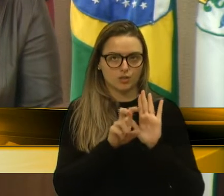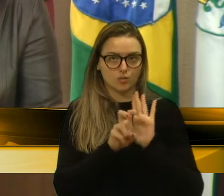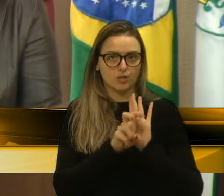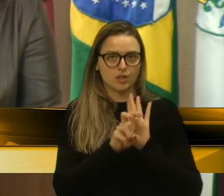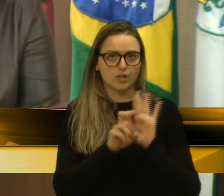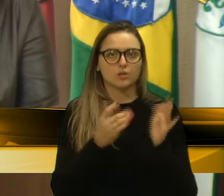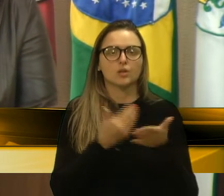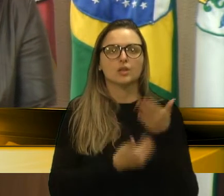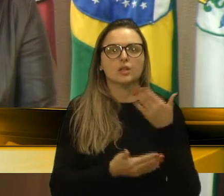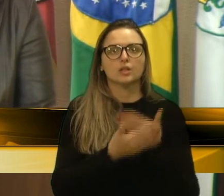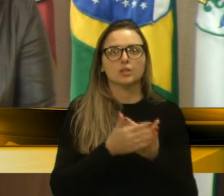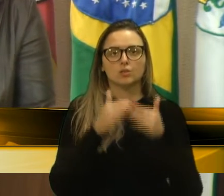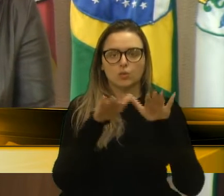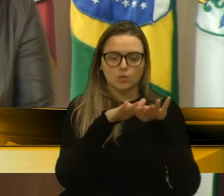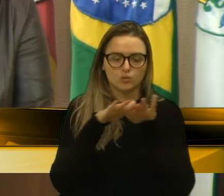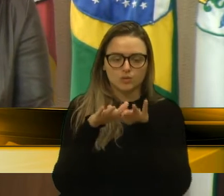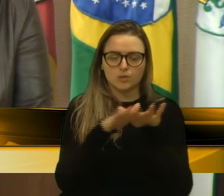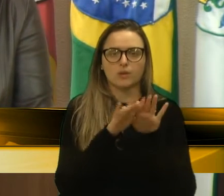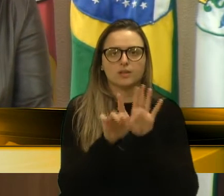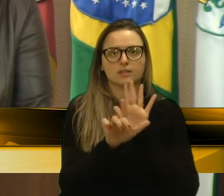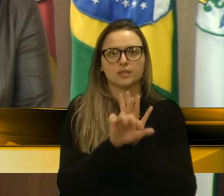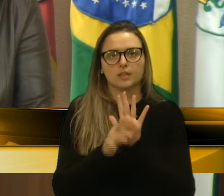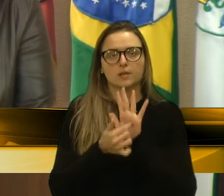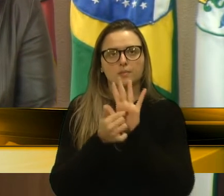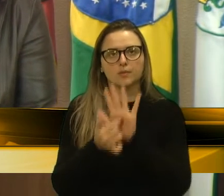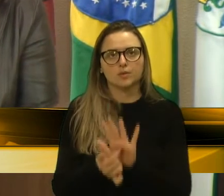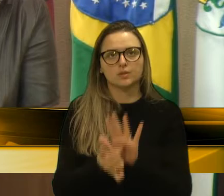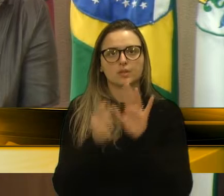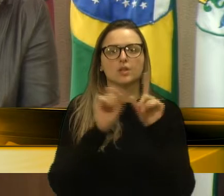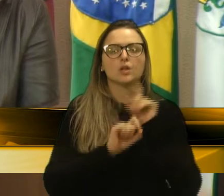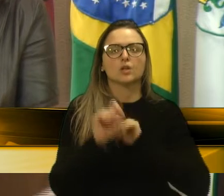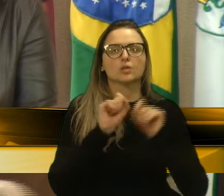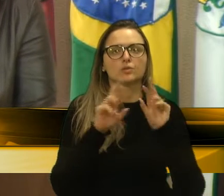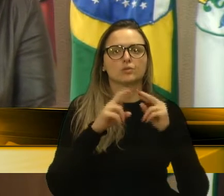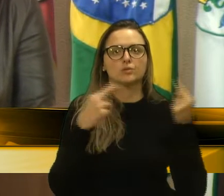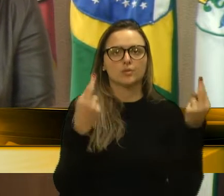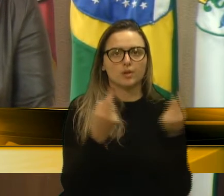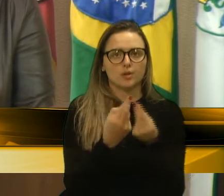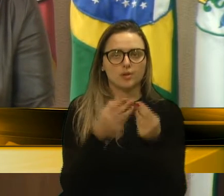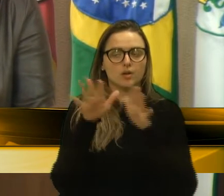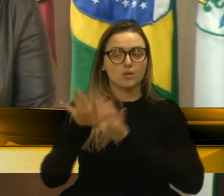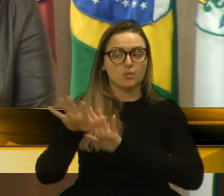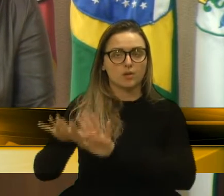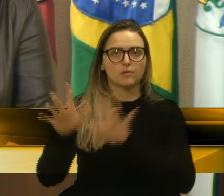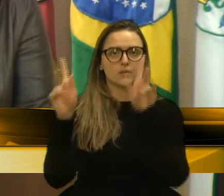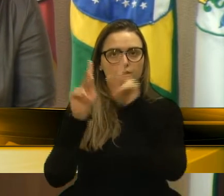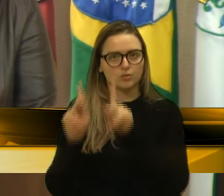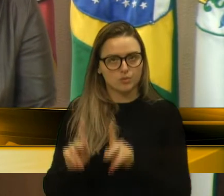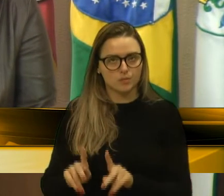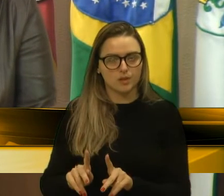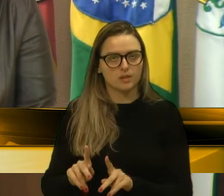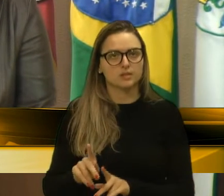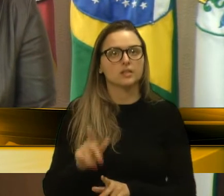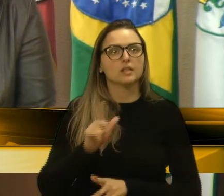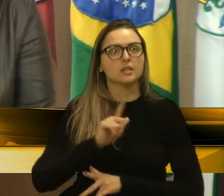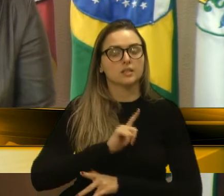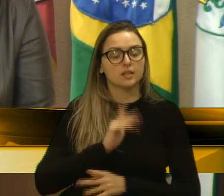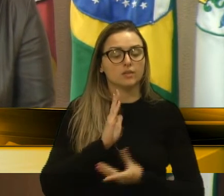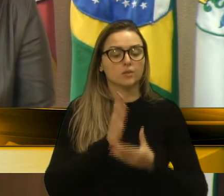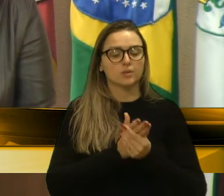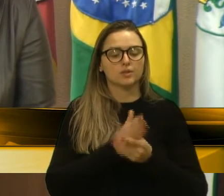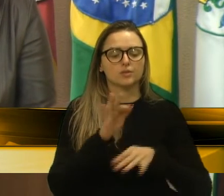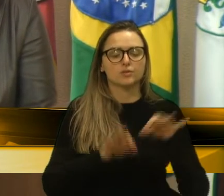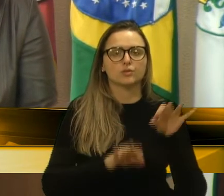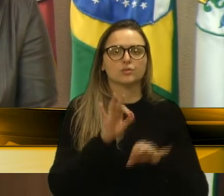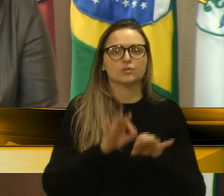são iguais perante a lei, e aí trazendo essa questão da reunião pacífica, ela garantiu, com decisão judicial,